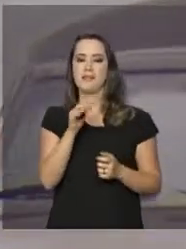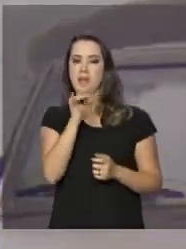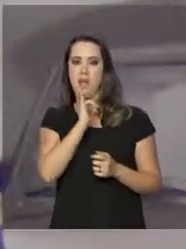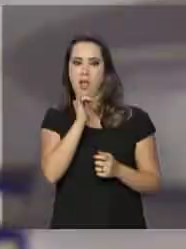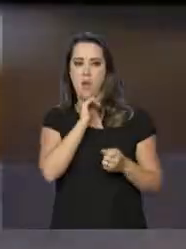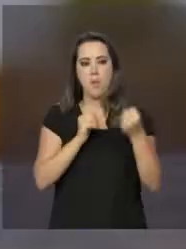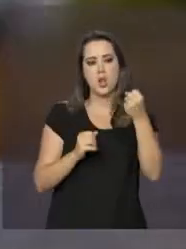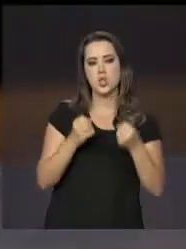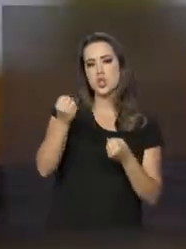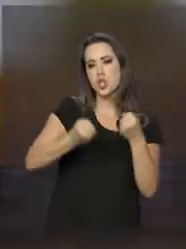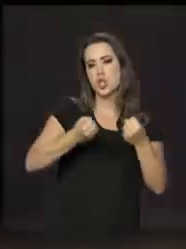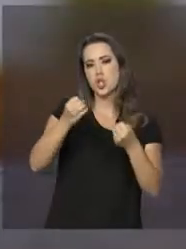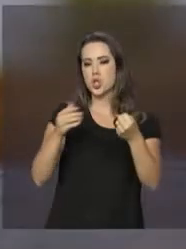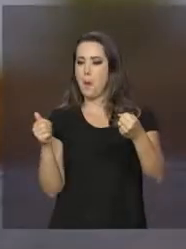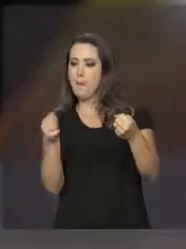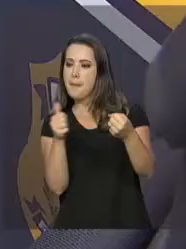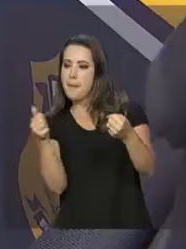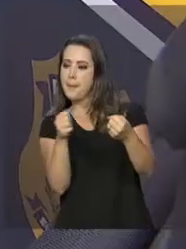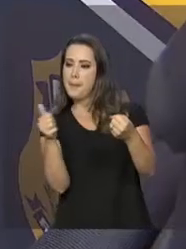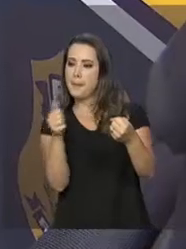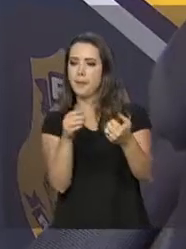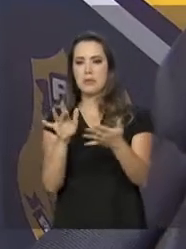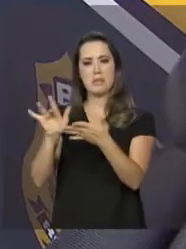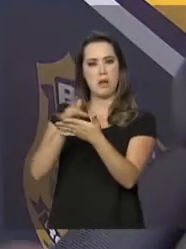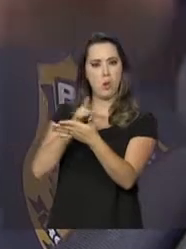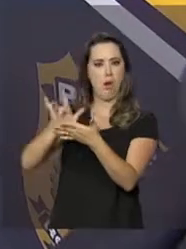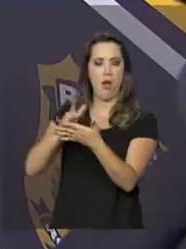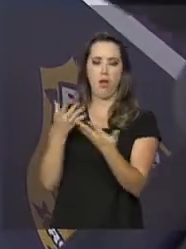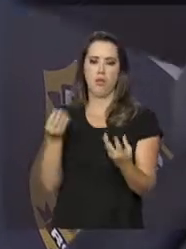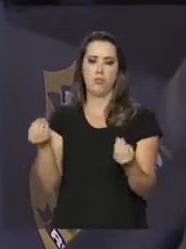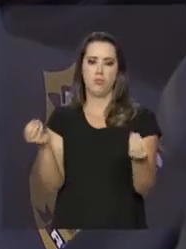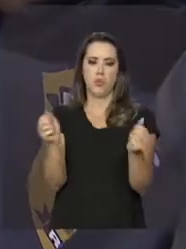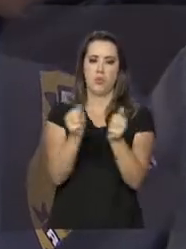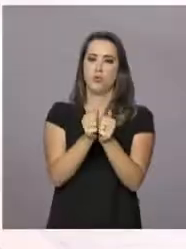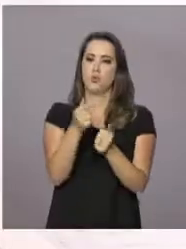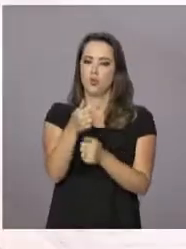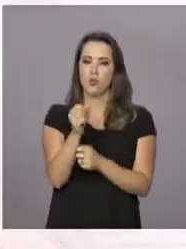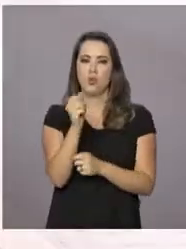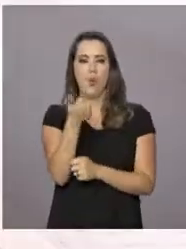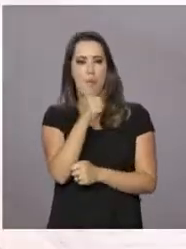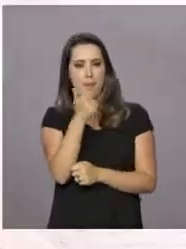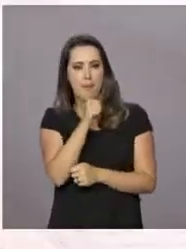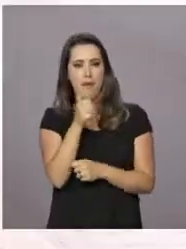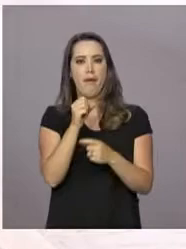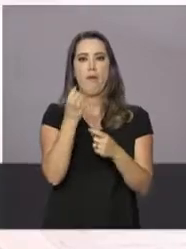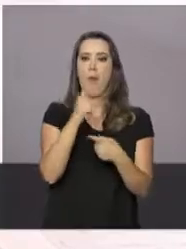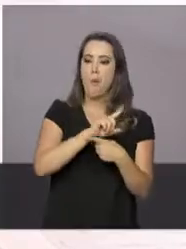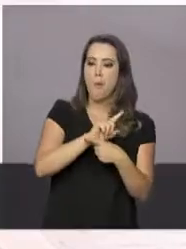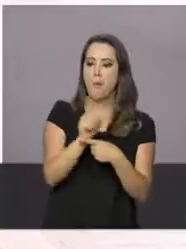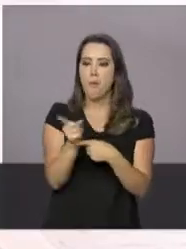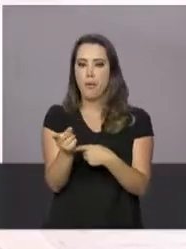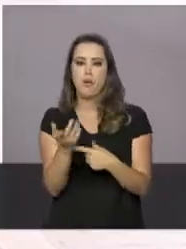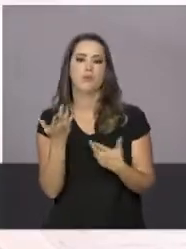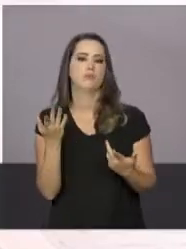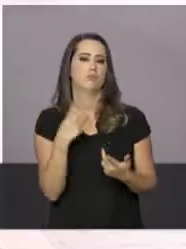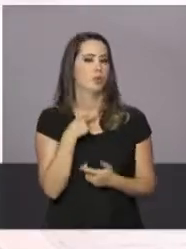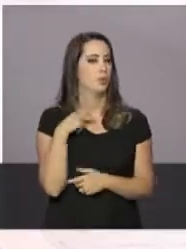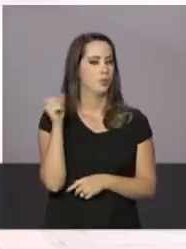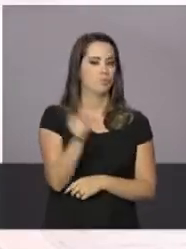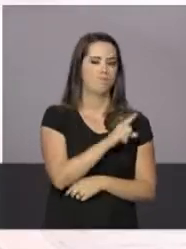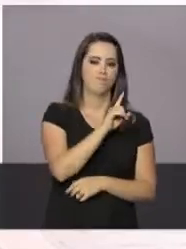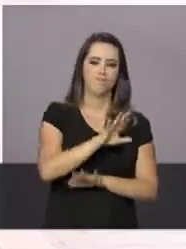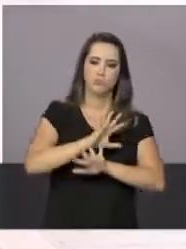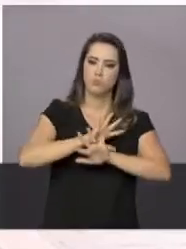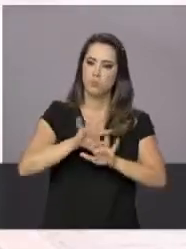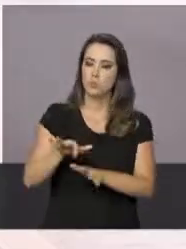enquanto dirige em alta velocidade ea mistura álcool e direção a lei seca que entrou em vigor em 2008 é